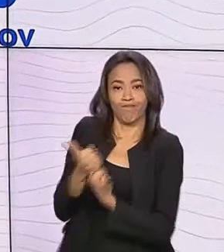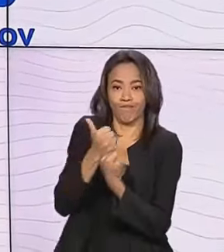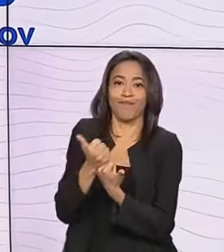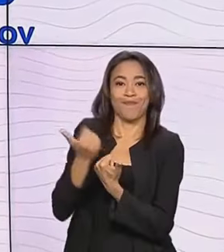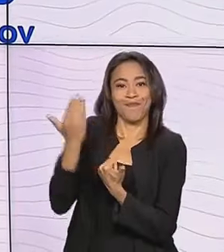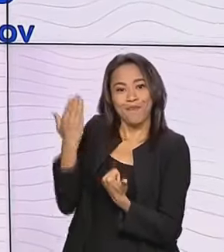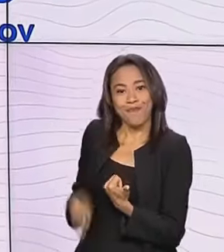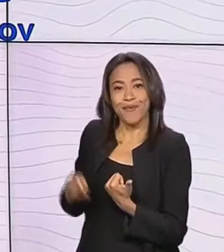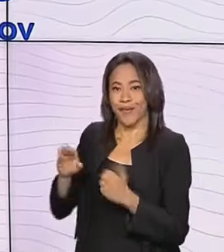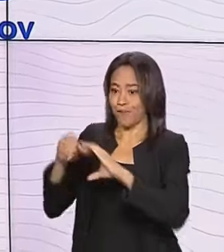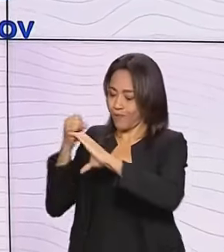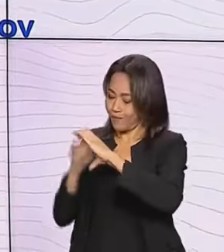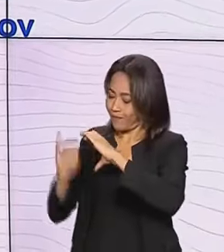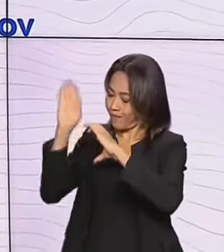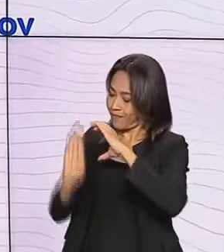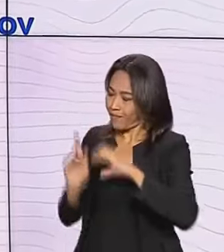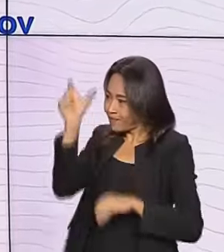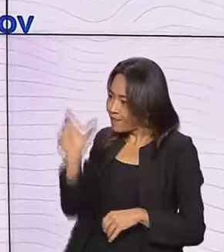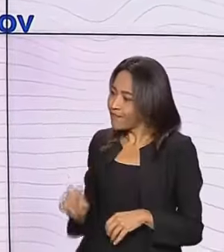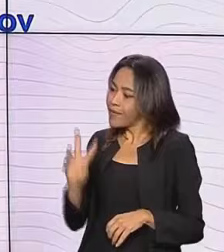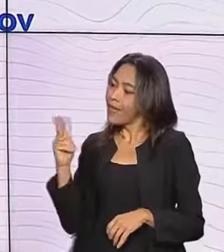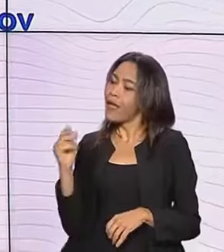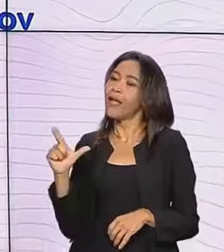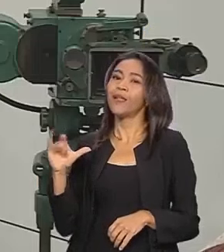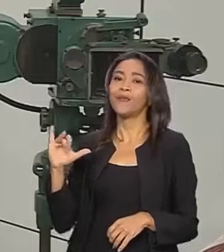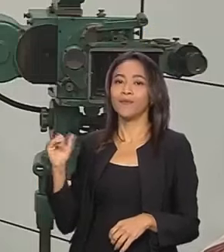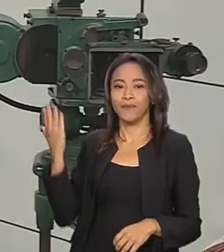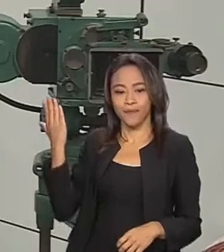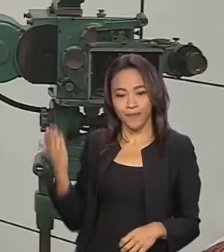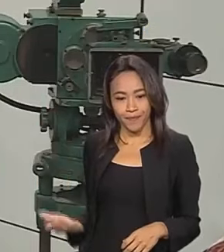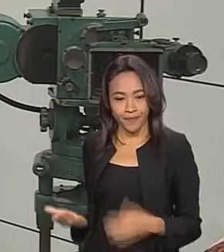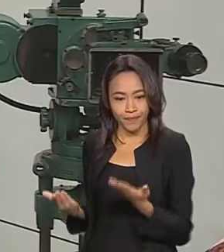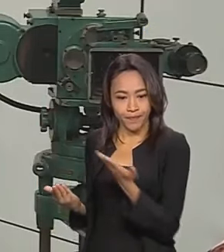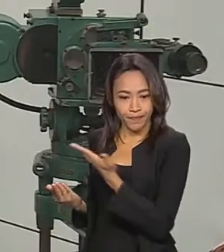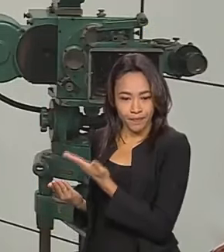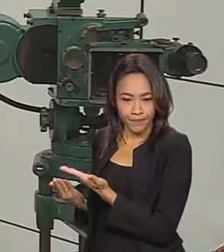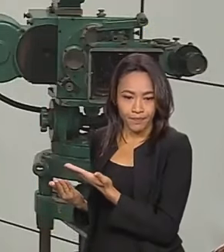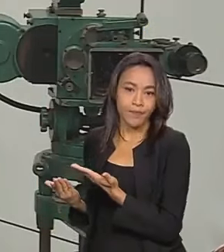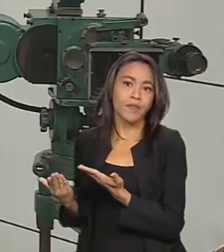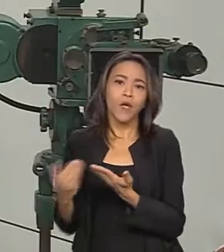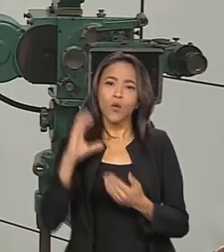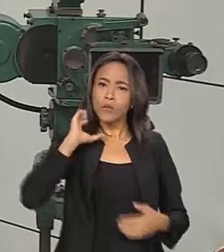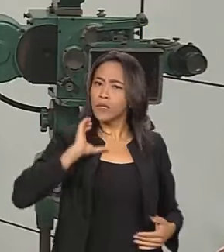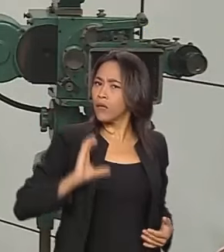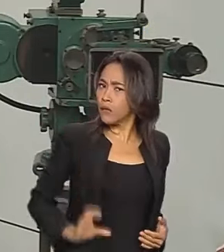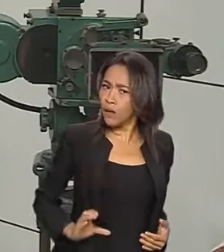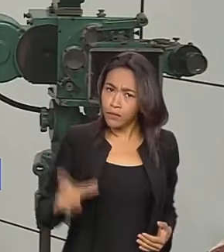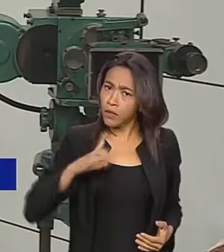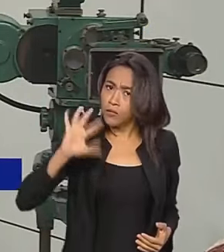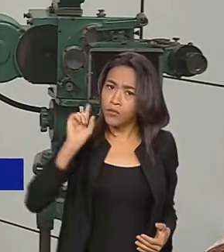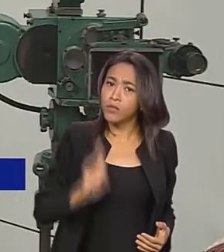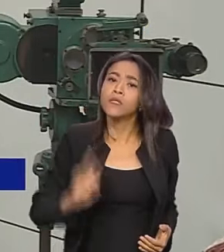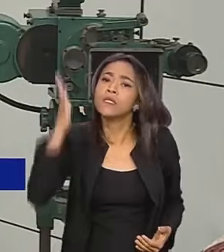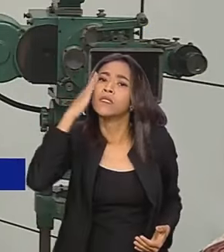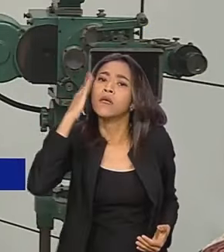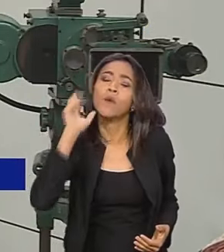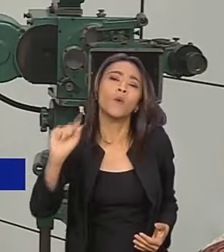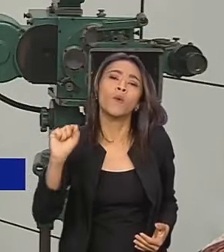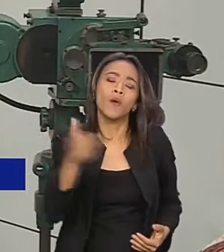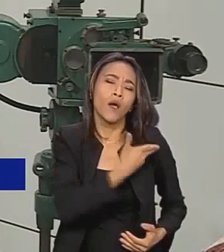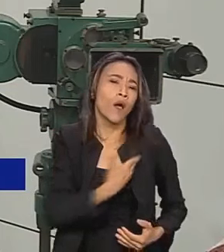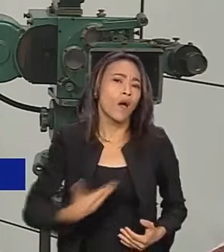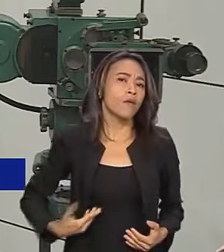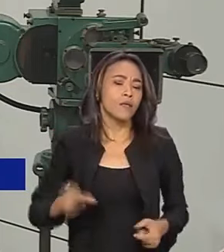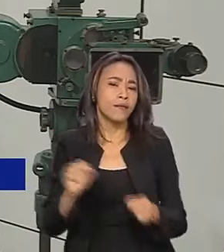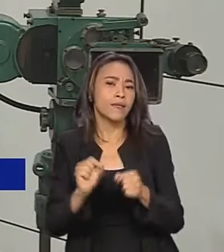empresa Brasil de Comunicação Hélio dolly o cidadão brasileiro tem o direito de saber o que que o governo tá fazendo Quais